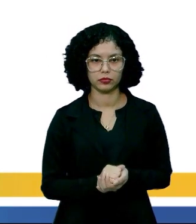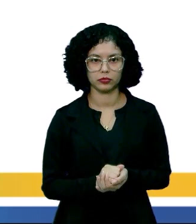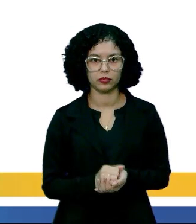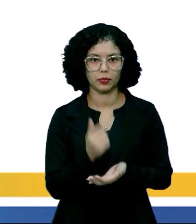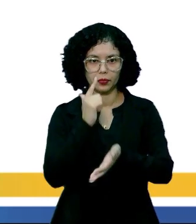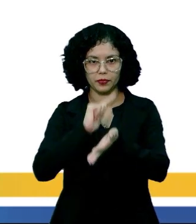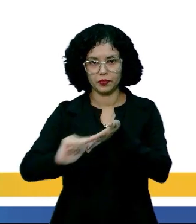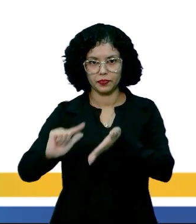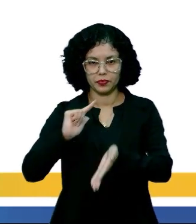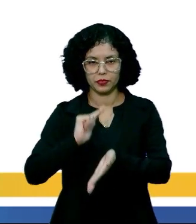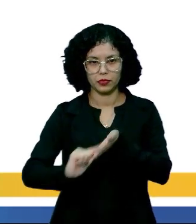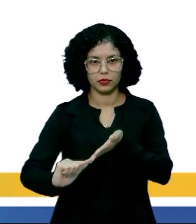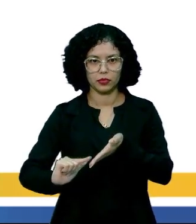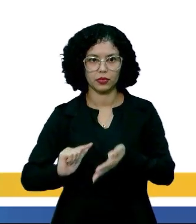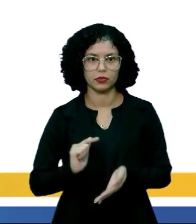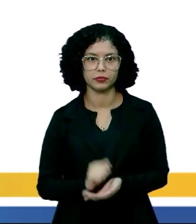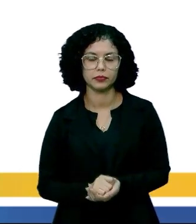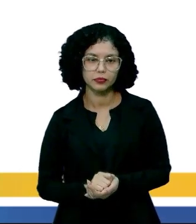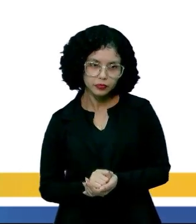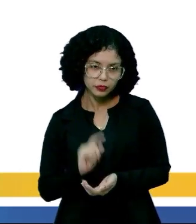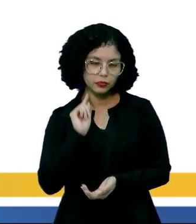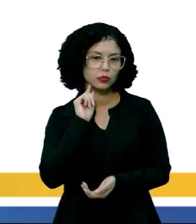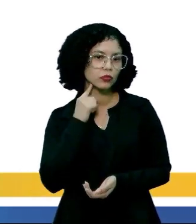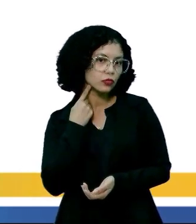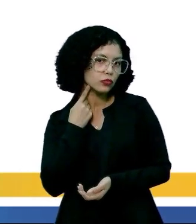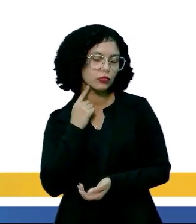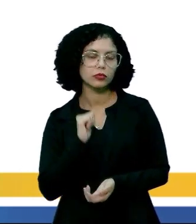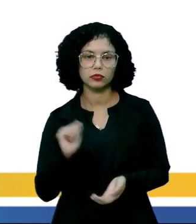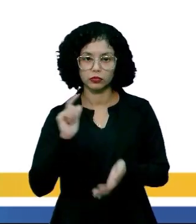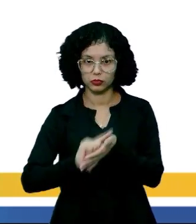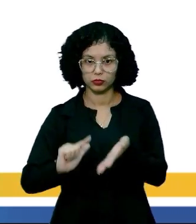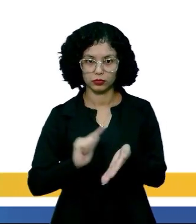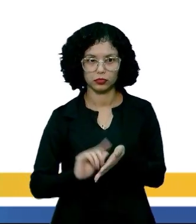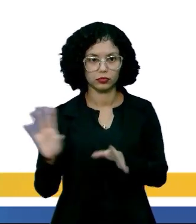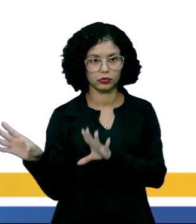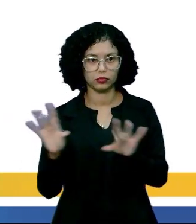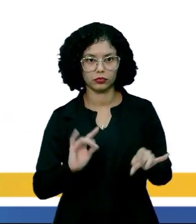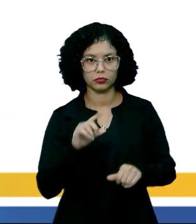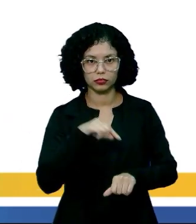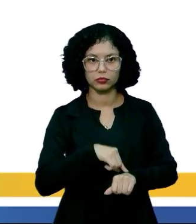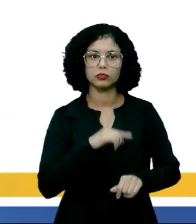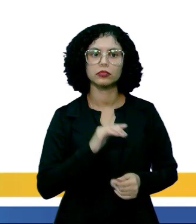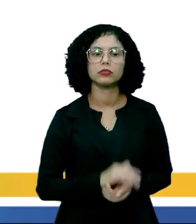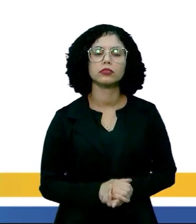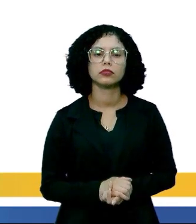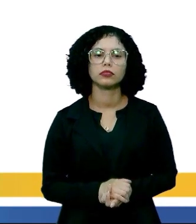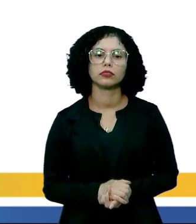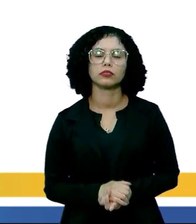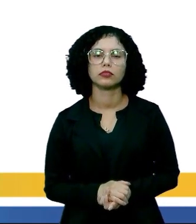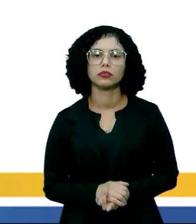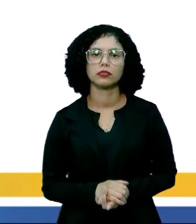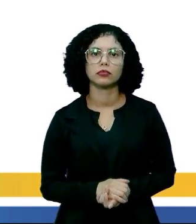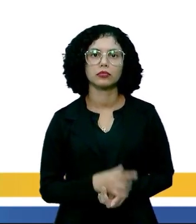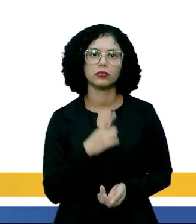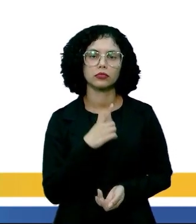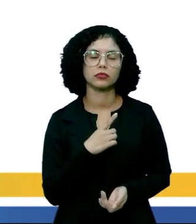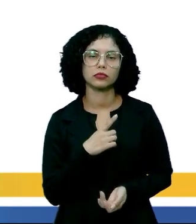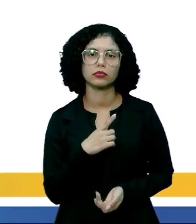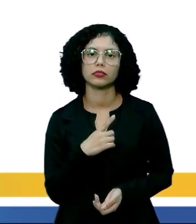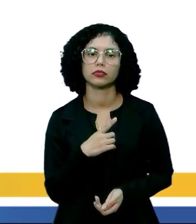uma referência, que é sobre o lixo. A limpeza urbana através do tempo, né? Então, nós